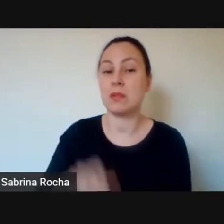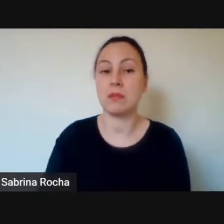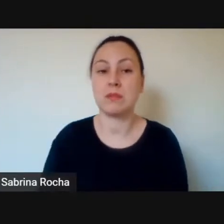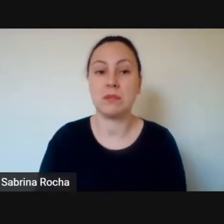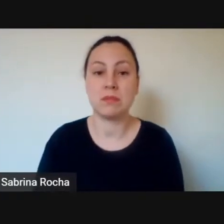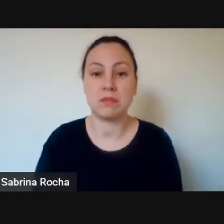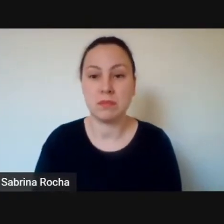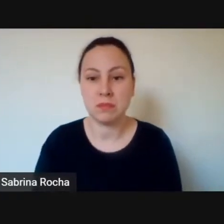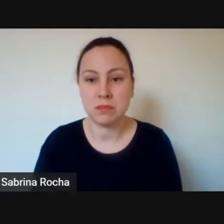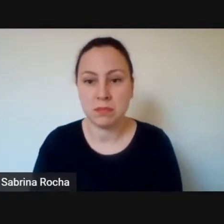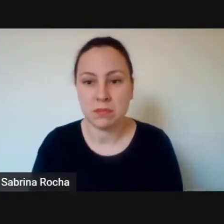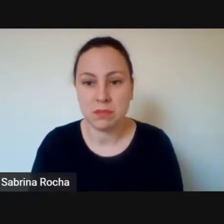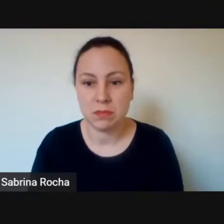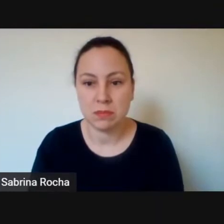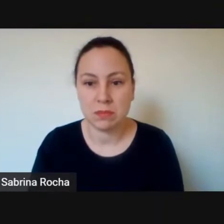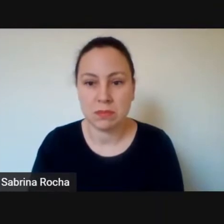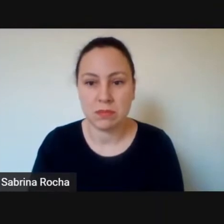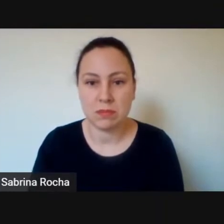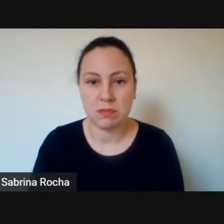ele.